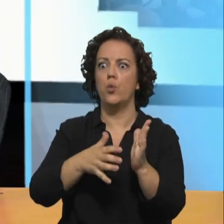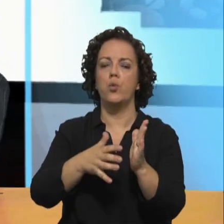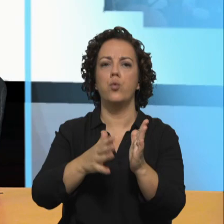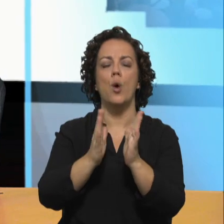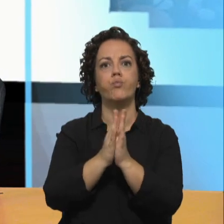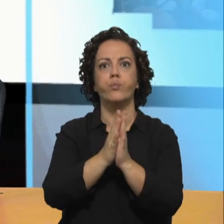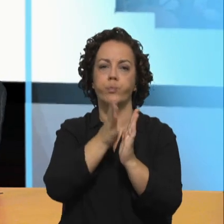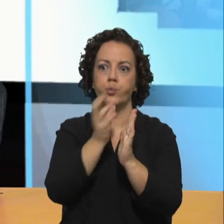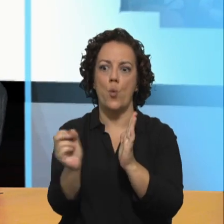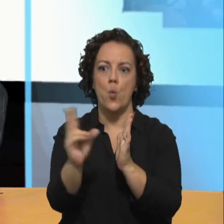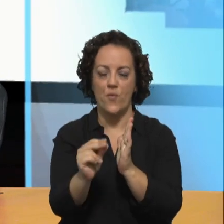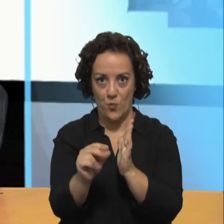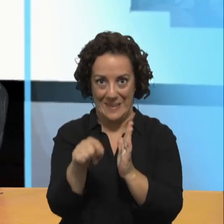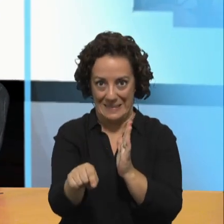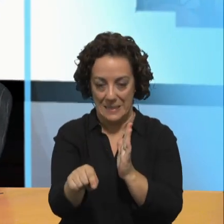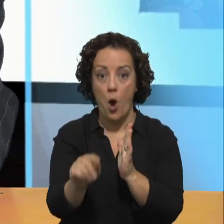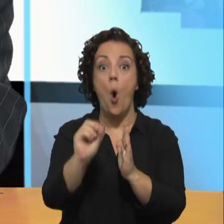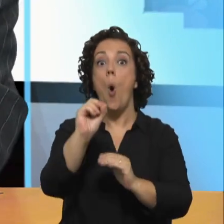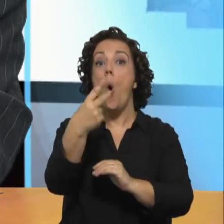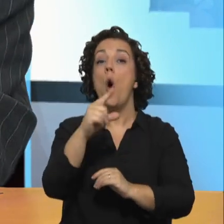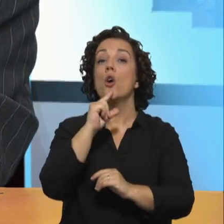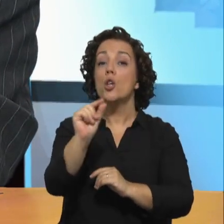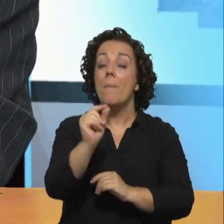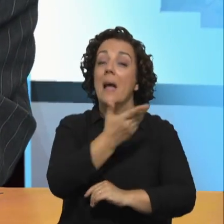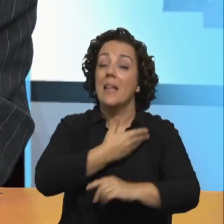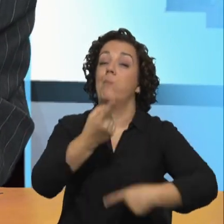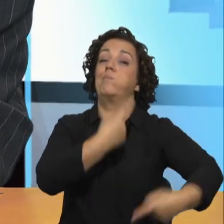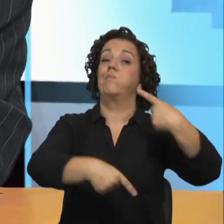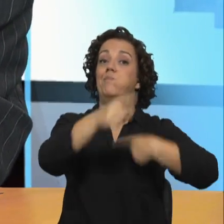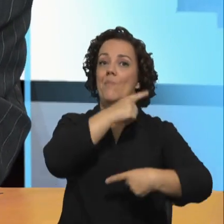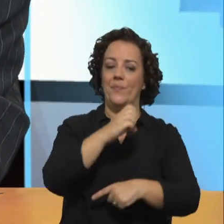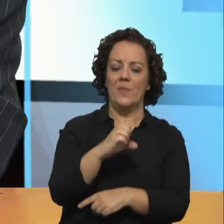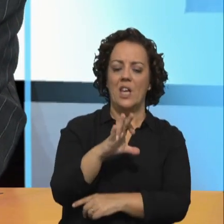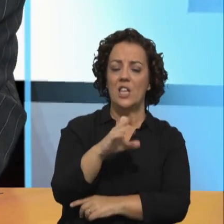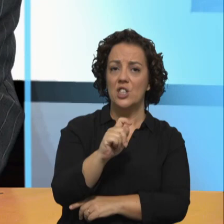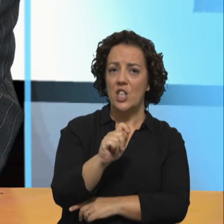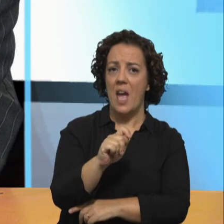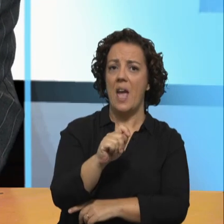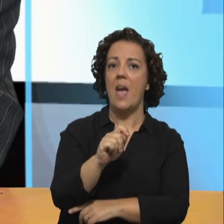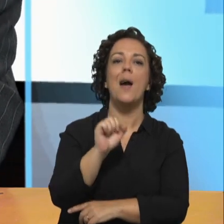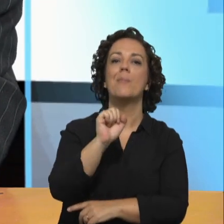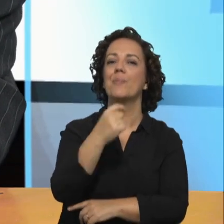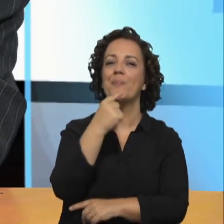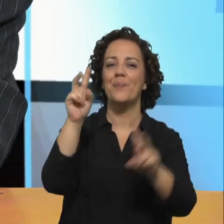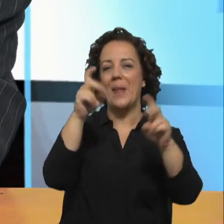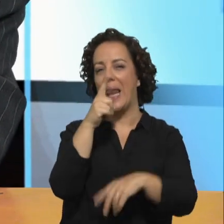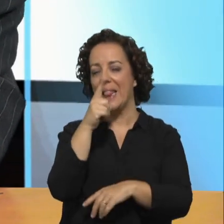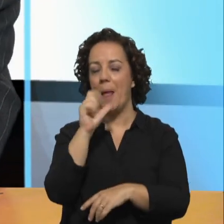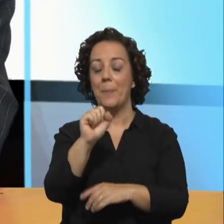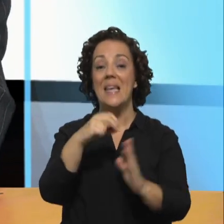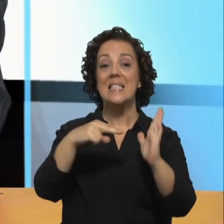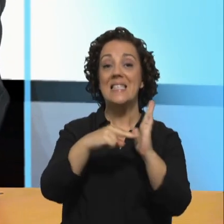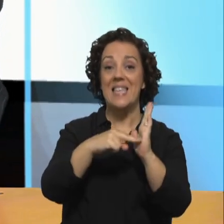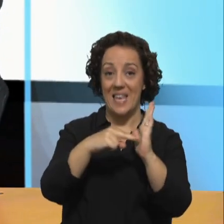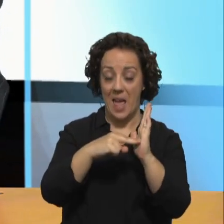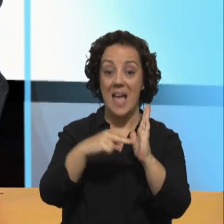ou então a antiga nomenclatura, que era a Chelé Síria, ou seja, a Síria de baixo, a Alta Síria e a